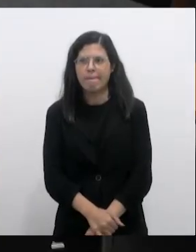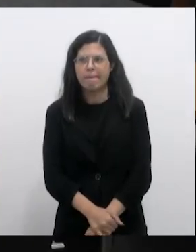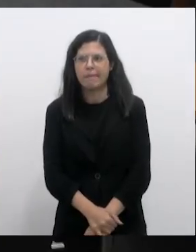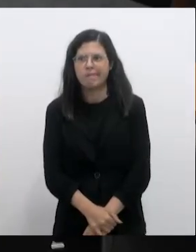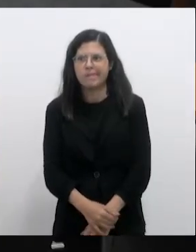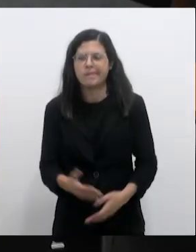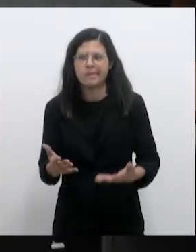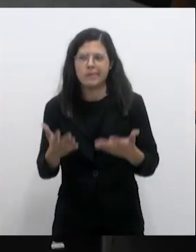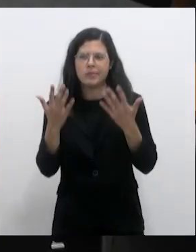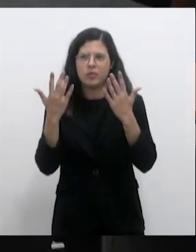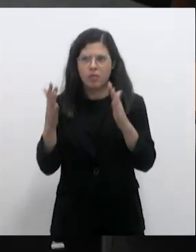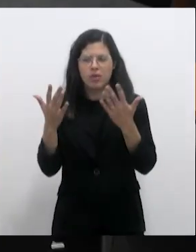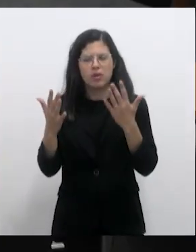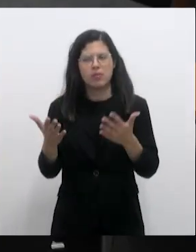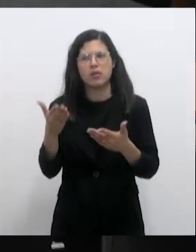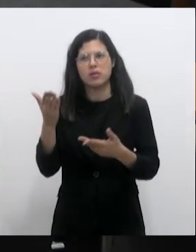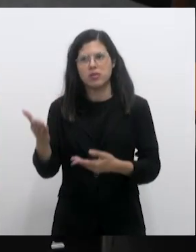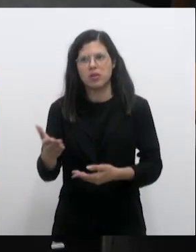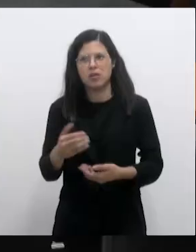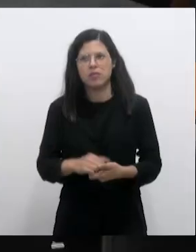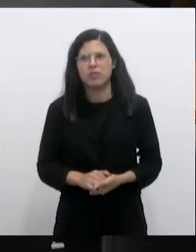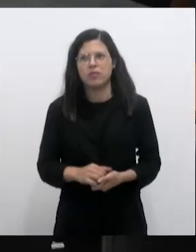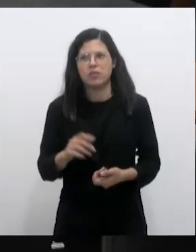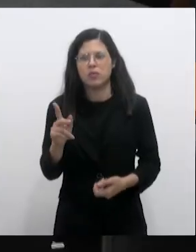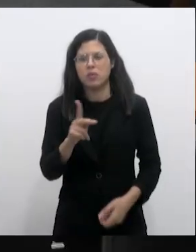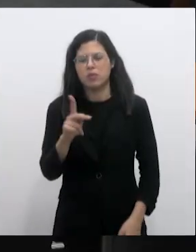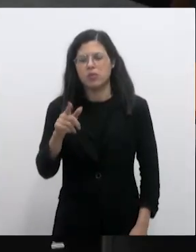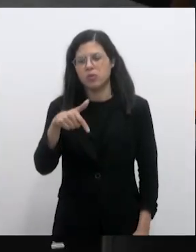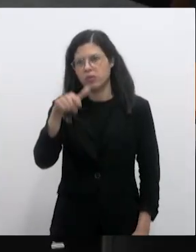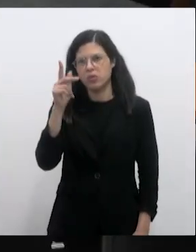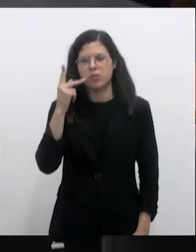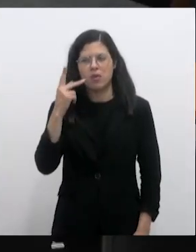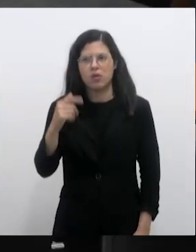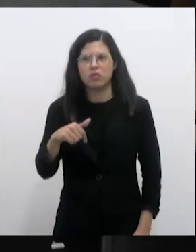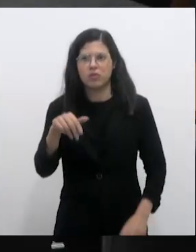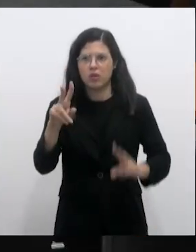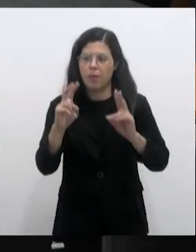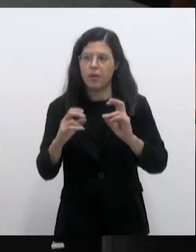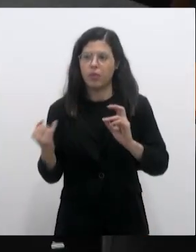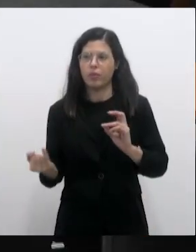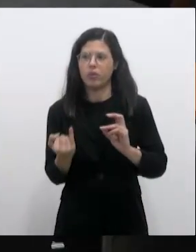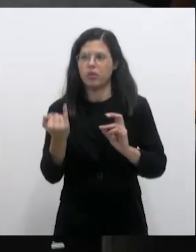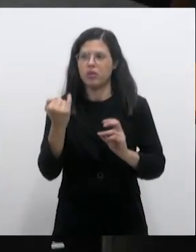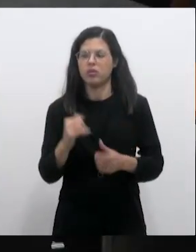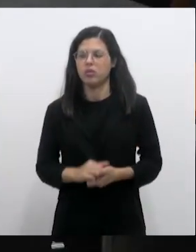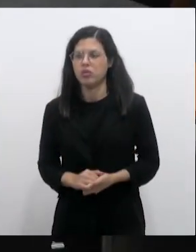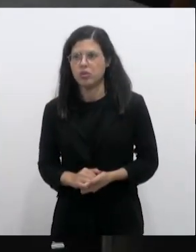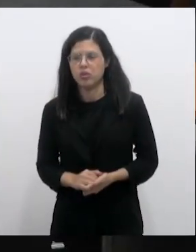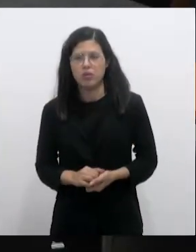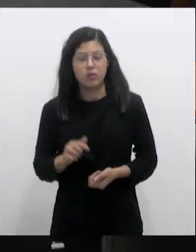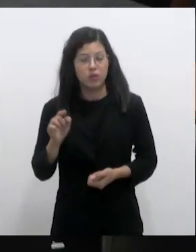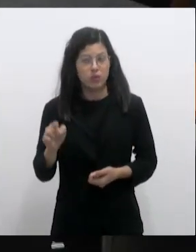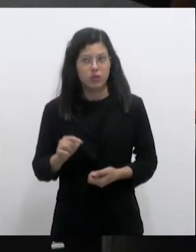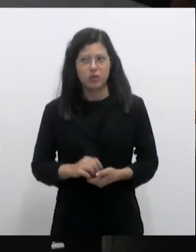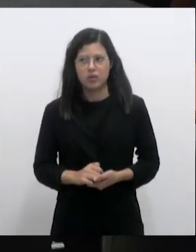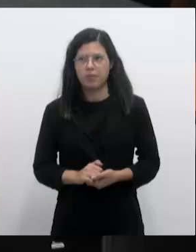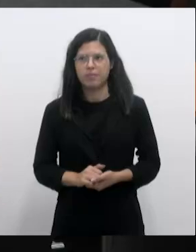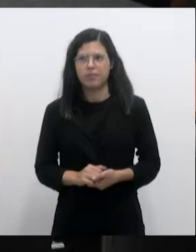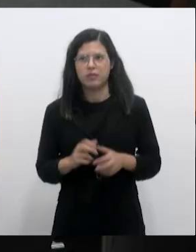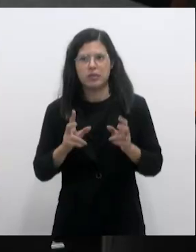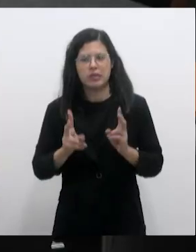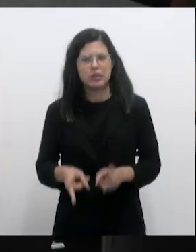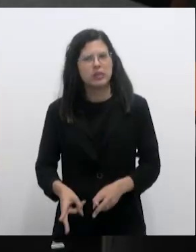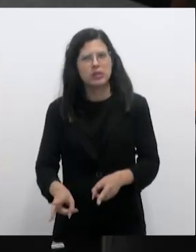Quero parabenizar Vossa Excelência, professor Luiz Paulo. O tema é importantíssimo. Vossa Excelência que